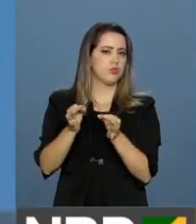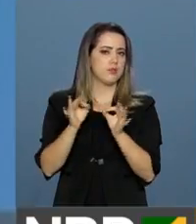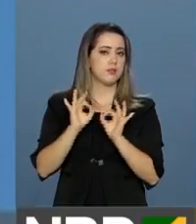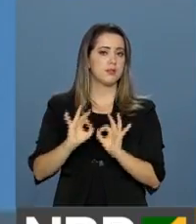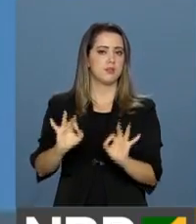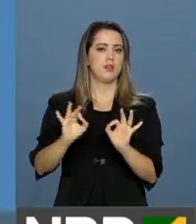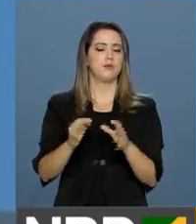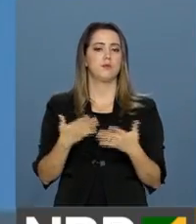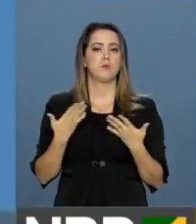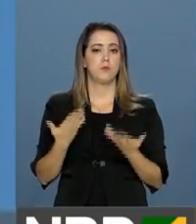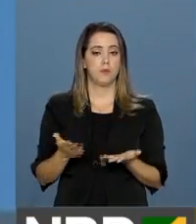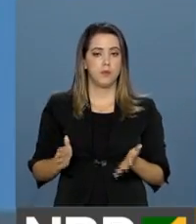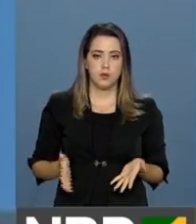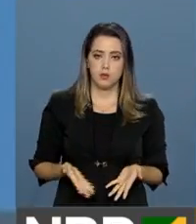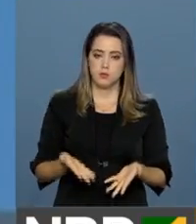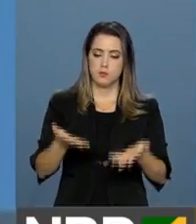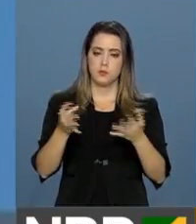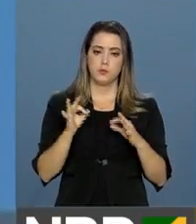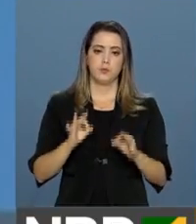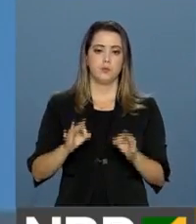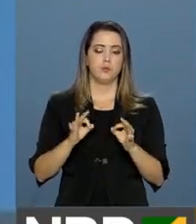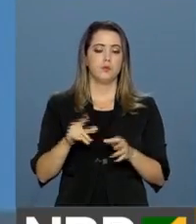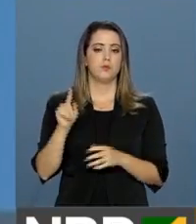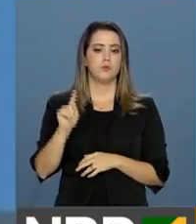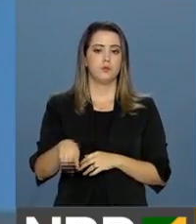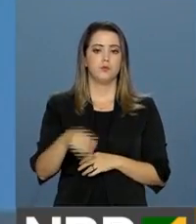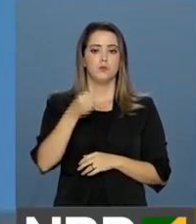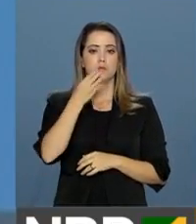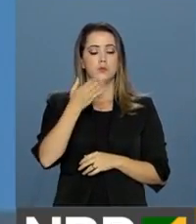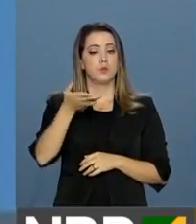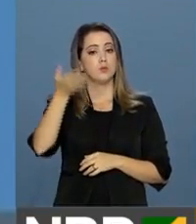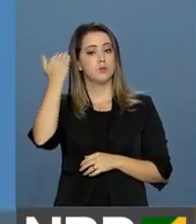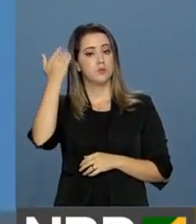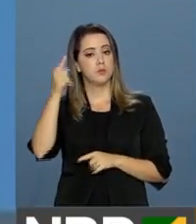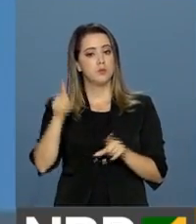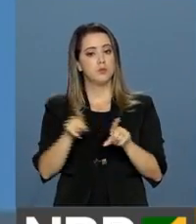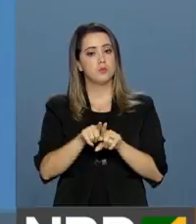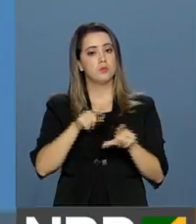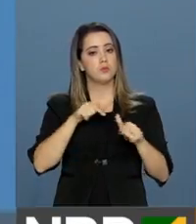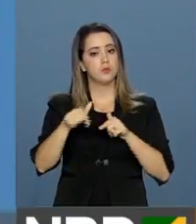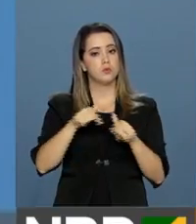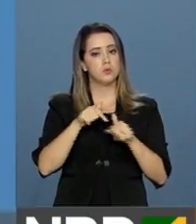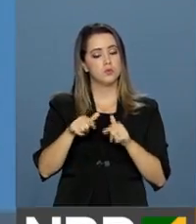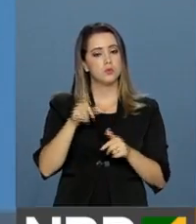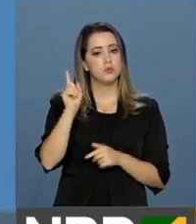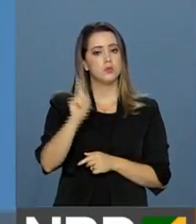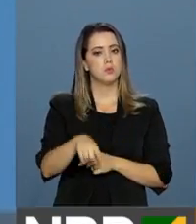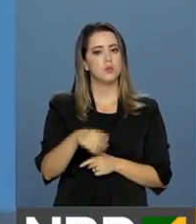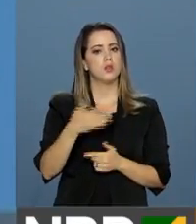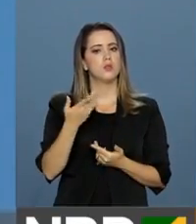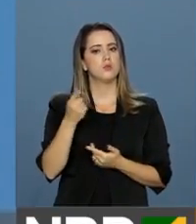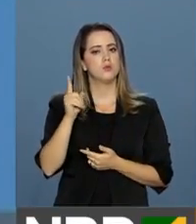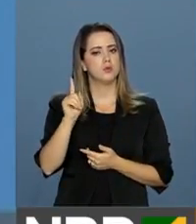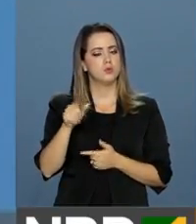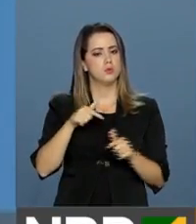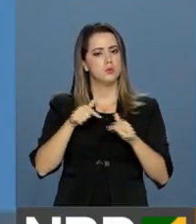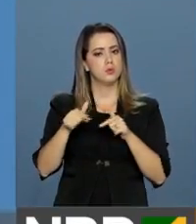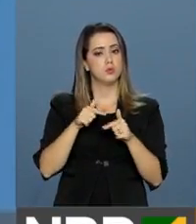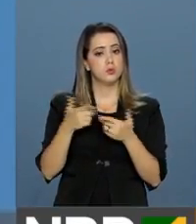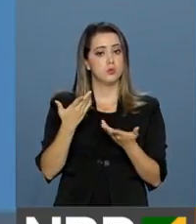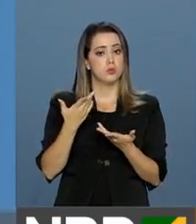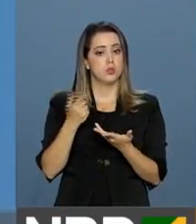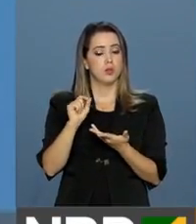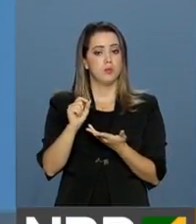promover a justiça e é interessante como aquele tempo o trabalho era uma coisa considerada indigna a